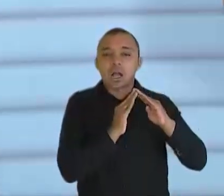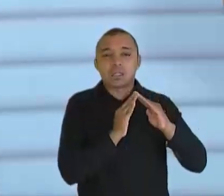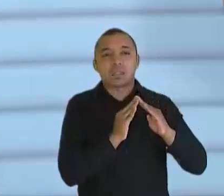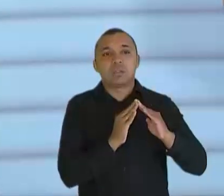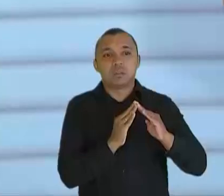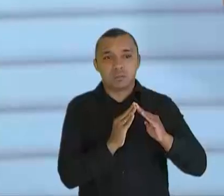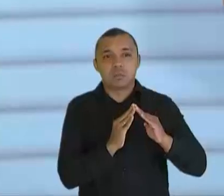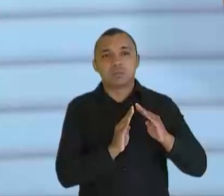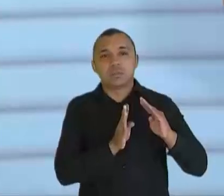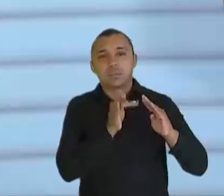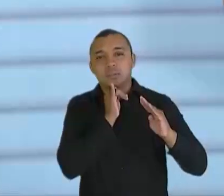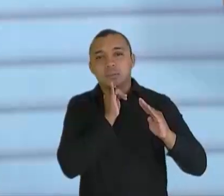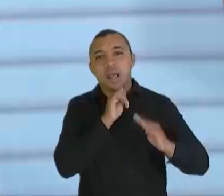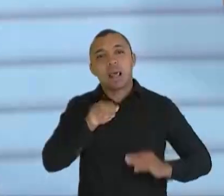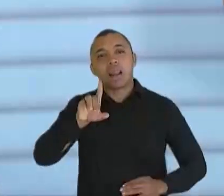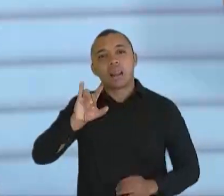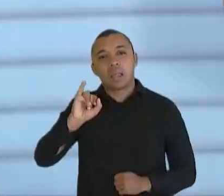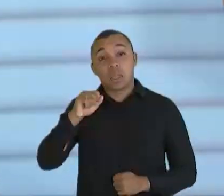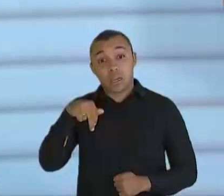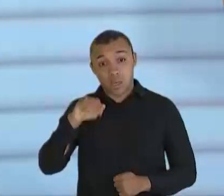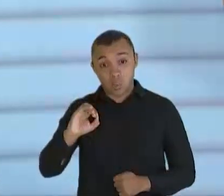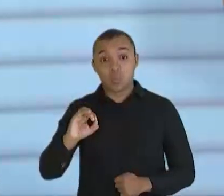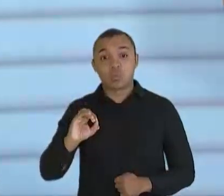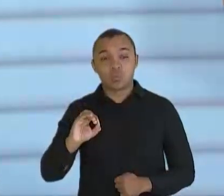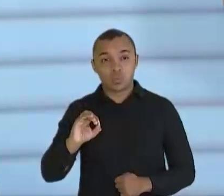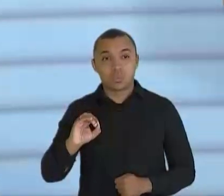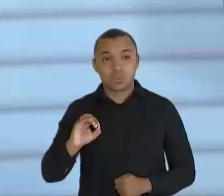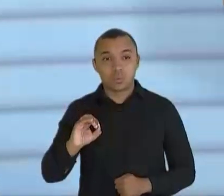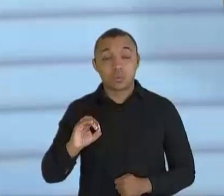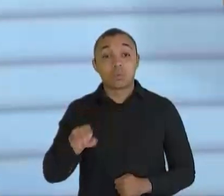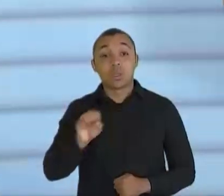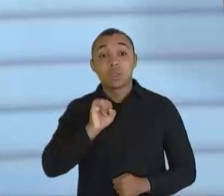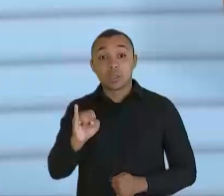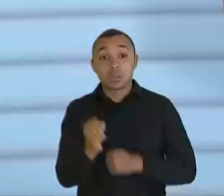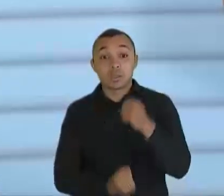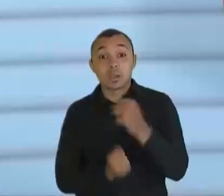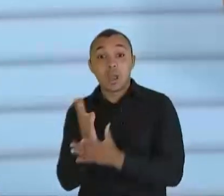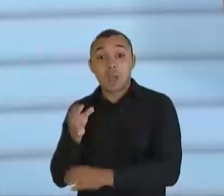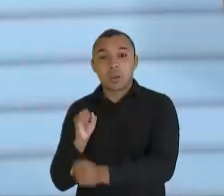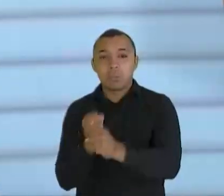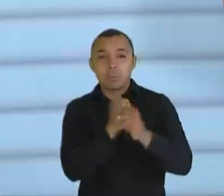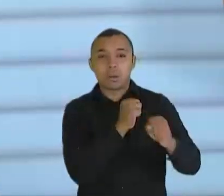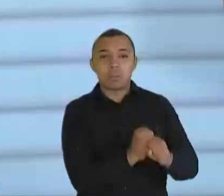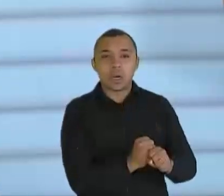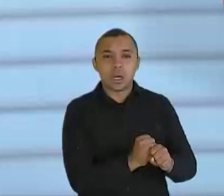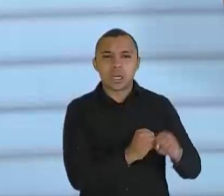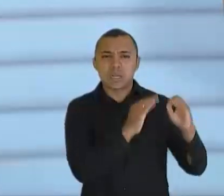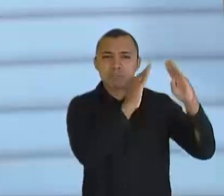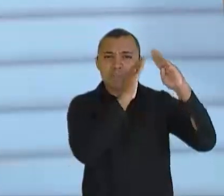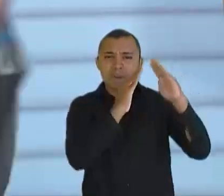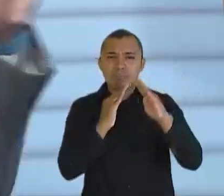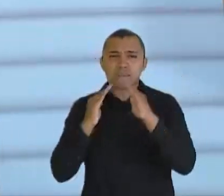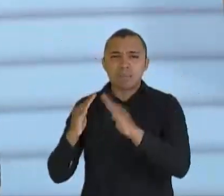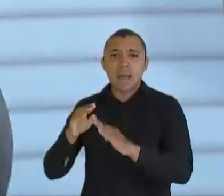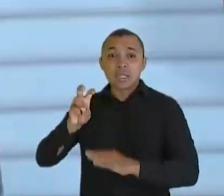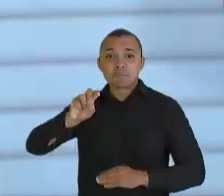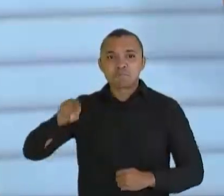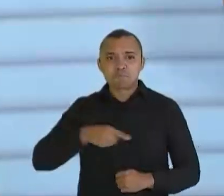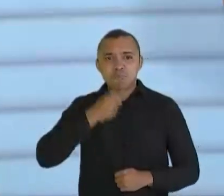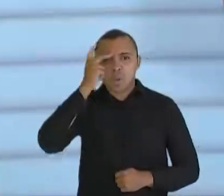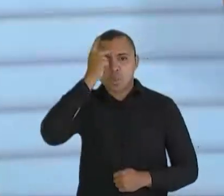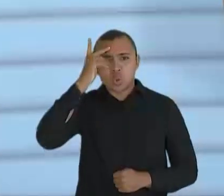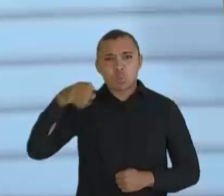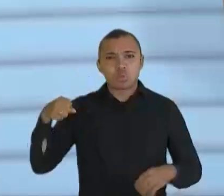nos conjuntos habitacionais. Porque, veja, quando você faz um conjunto habitacional com 5 mil pessoas, coloca pessoas de